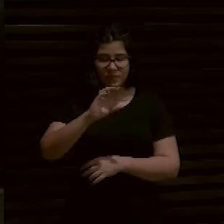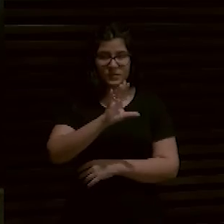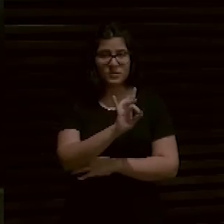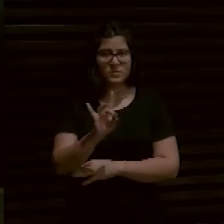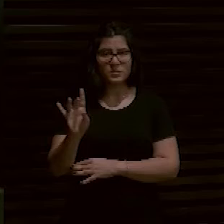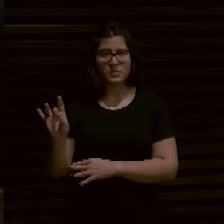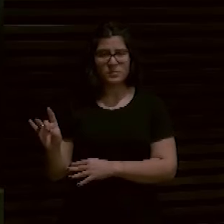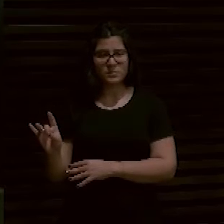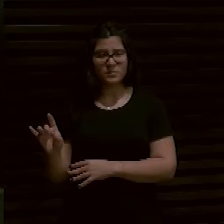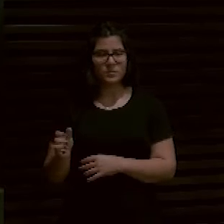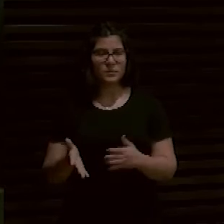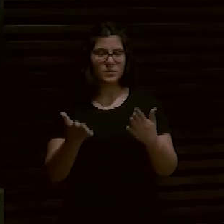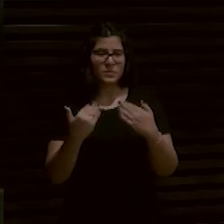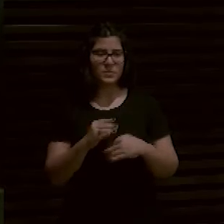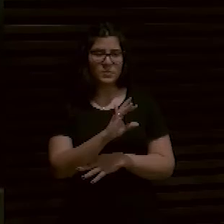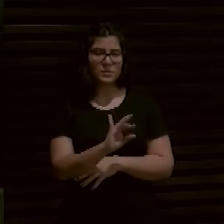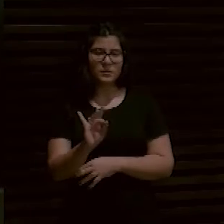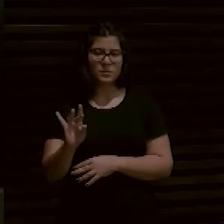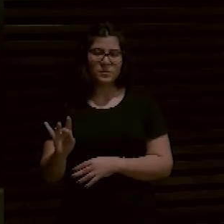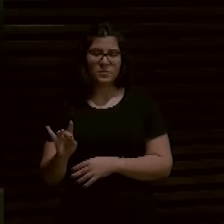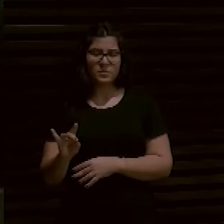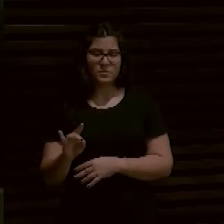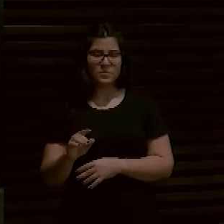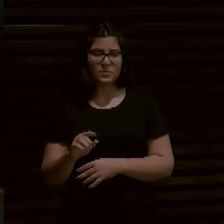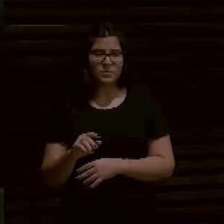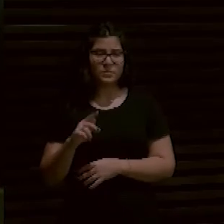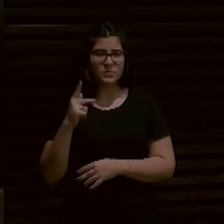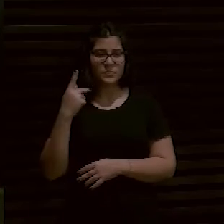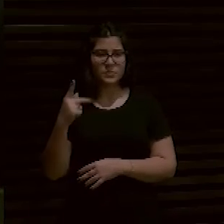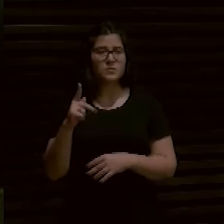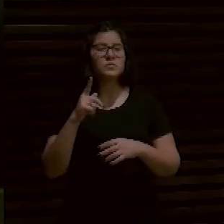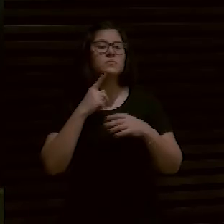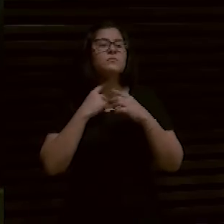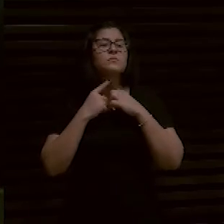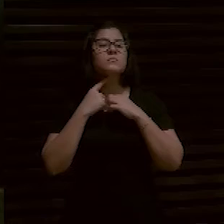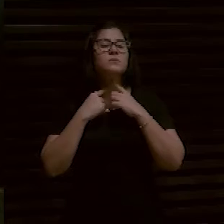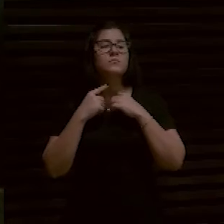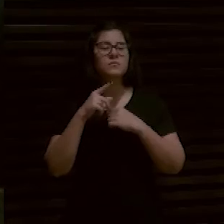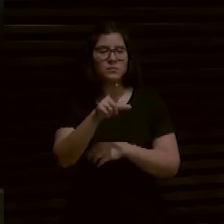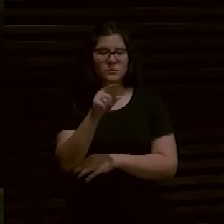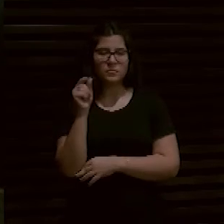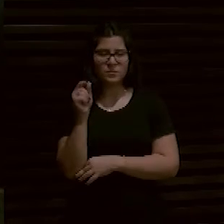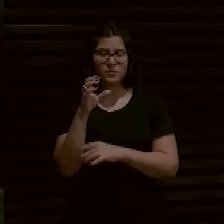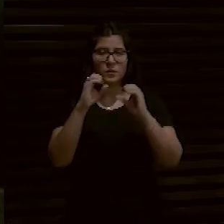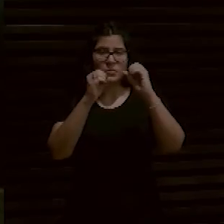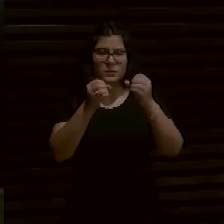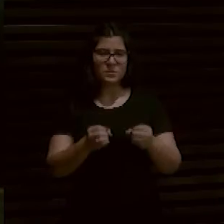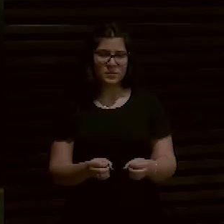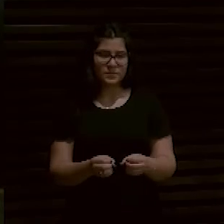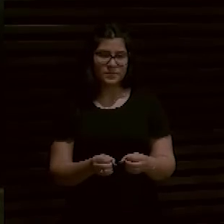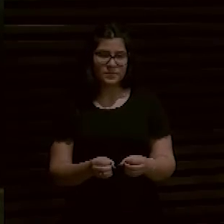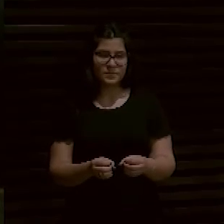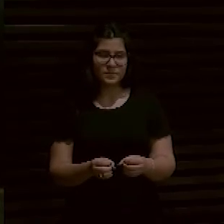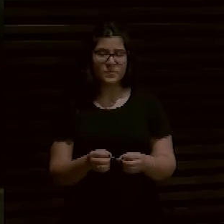para dar a cada um segundo o seu proceder. Assim, onisciente que é, o Senhor